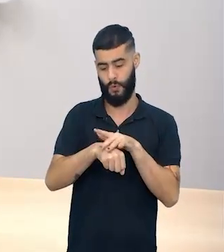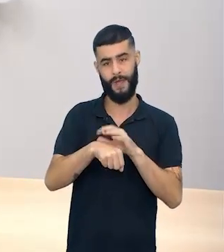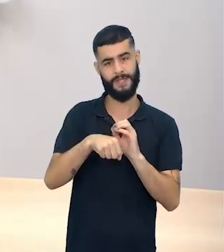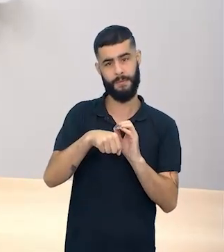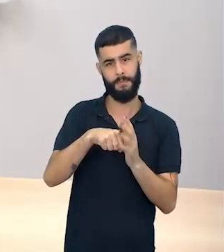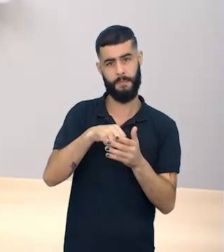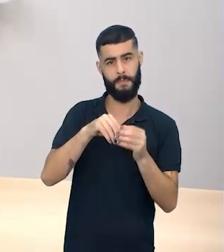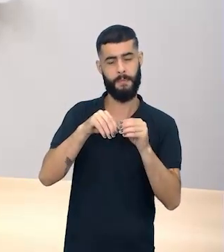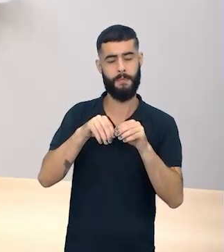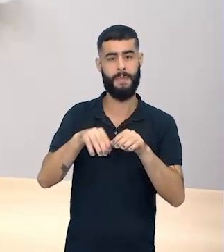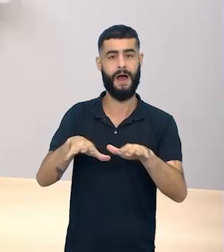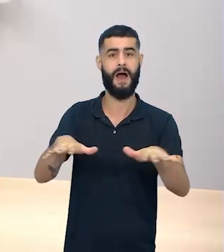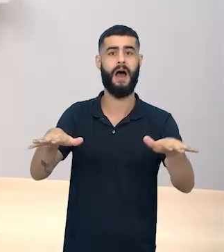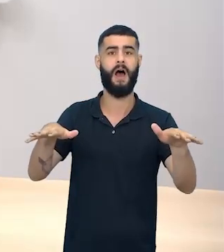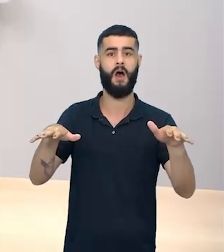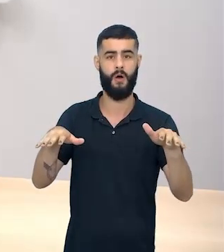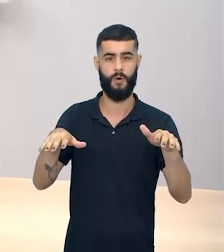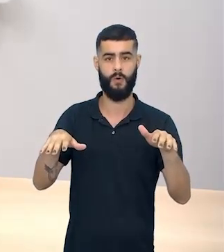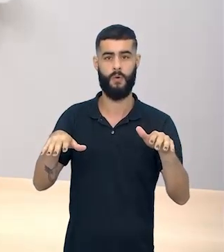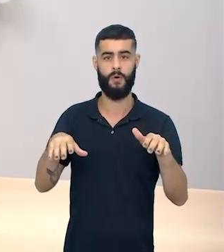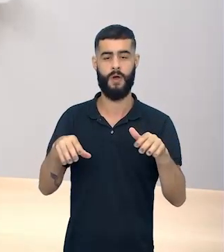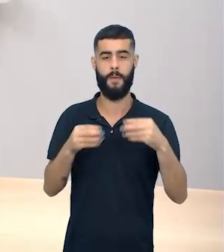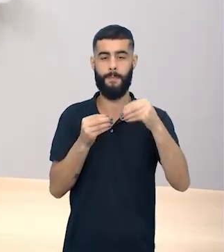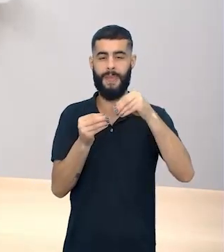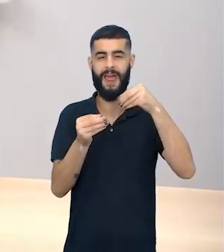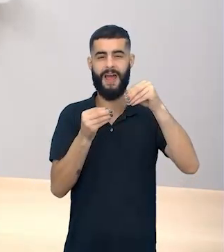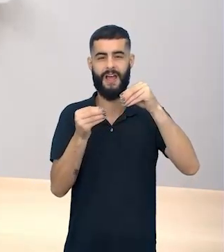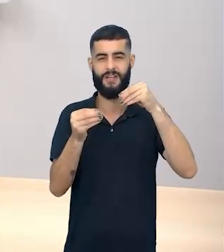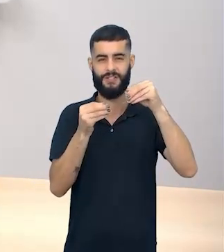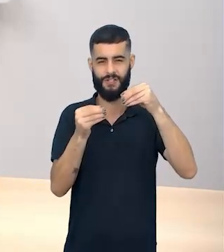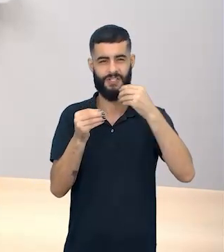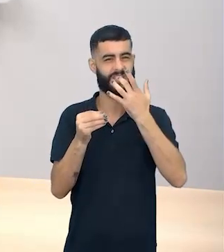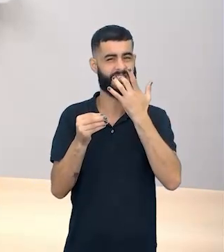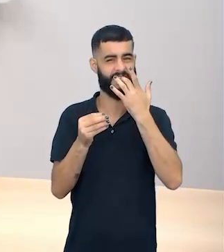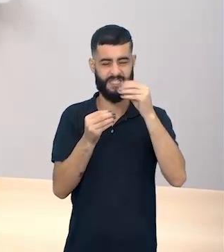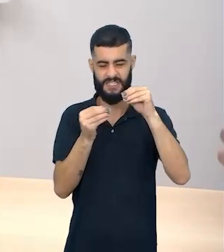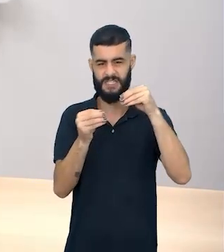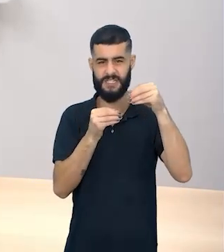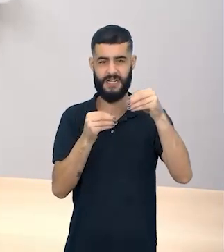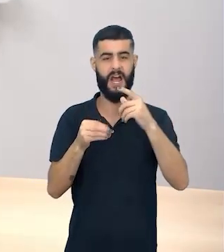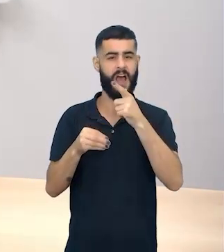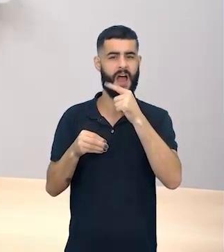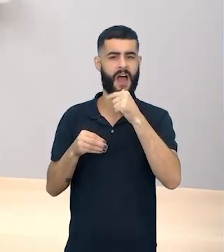exemplo, agir. Temos que ter ações para tentar minimizar, né,